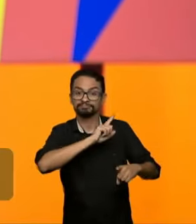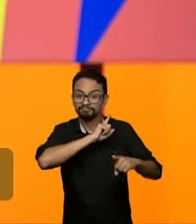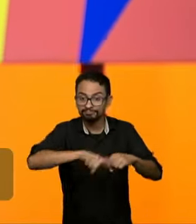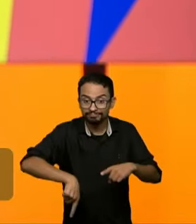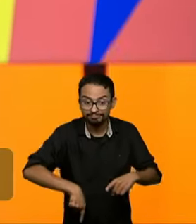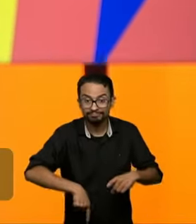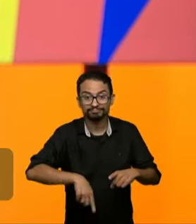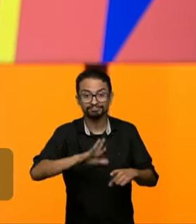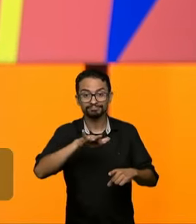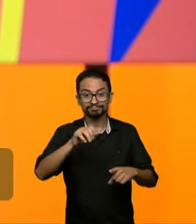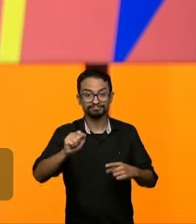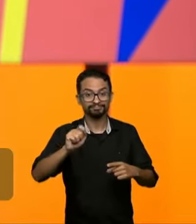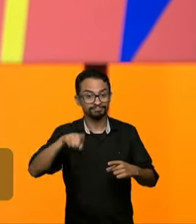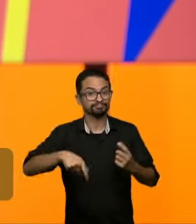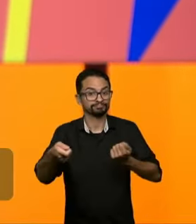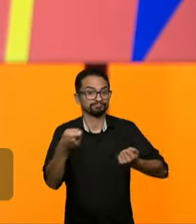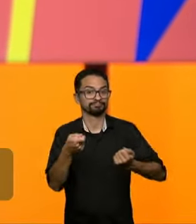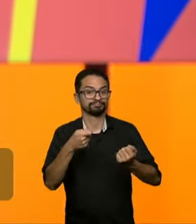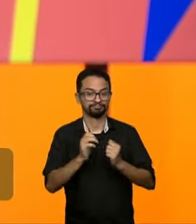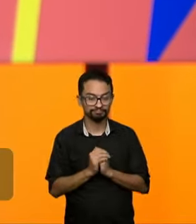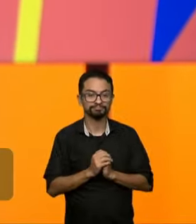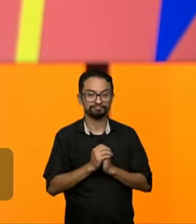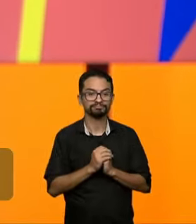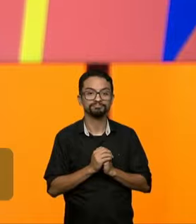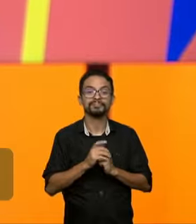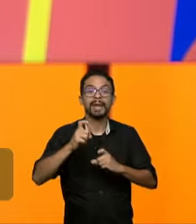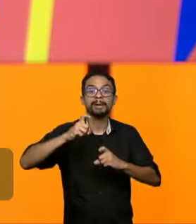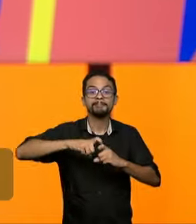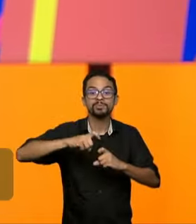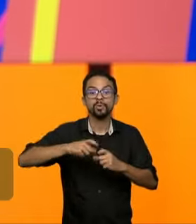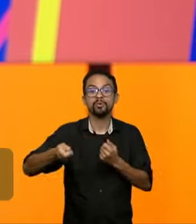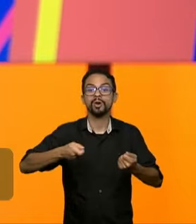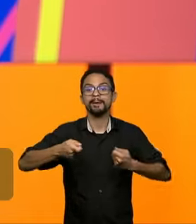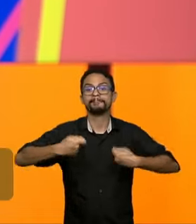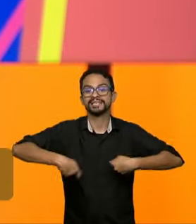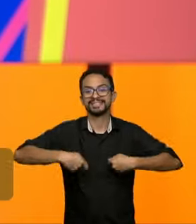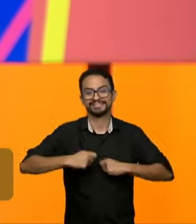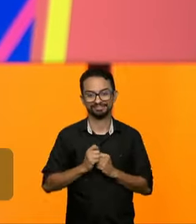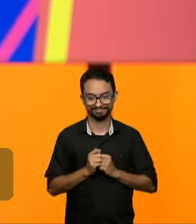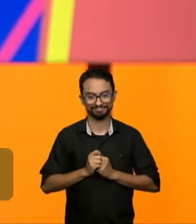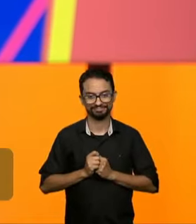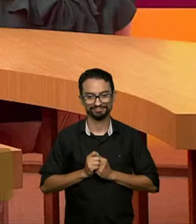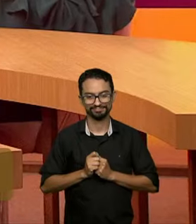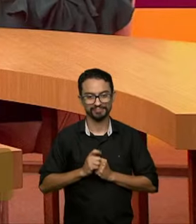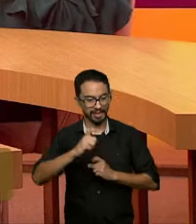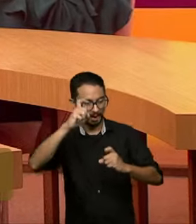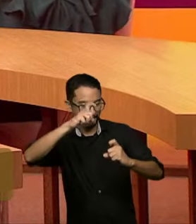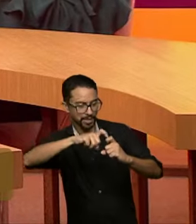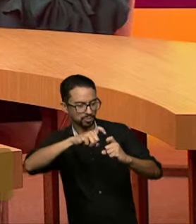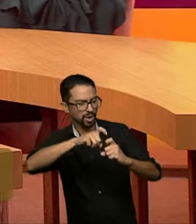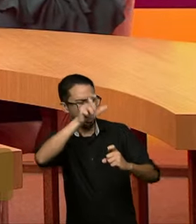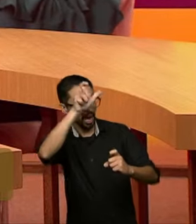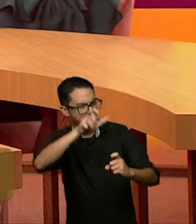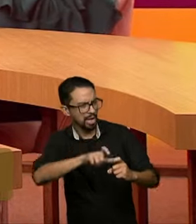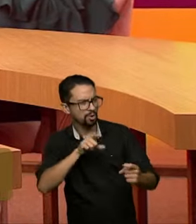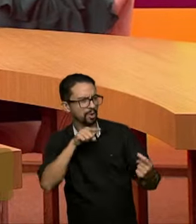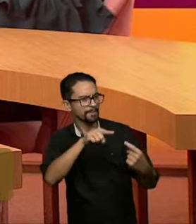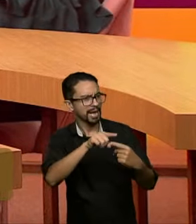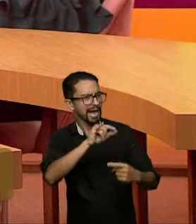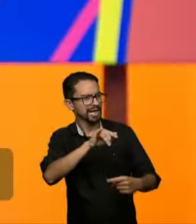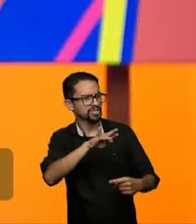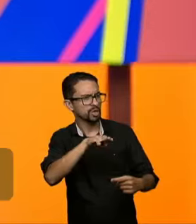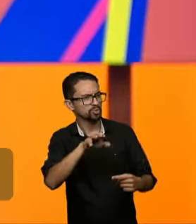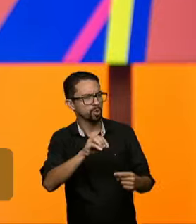proibido, a receita é controlada. E o médico tem que controlar. E por quê? Porque o médico vai definir. Esse paciente é um